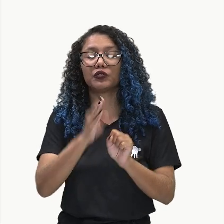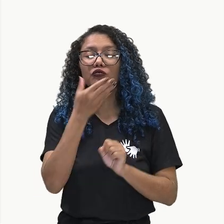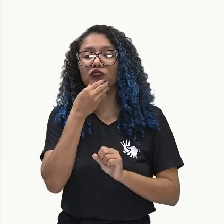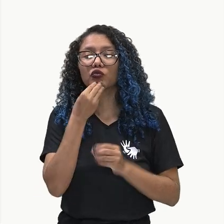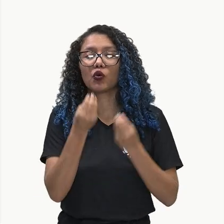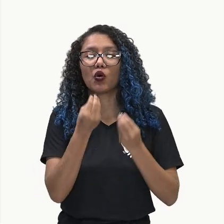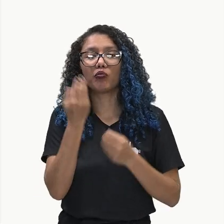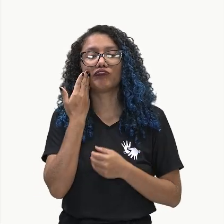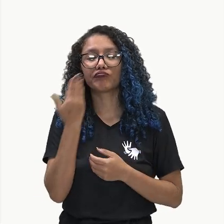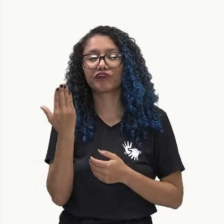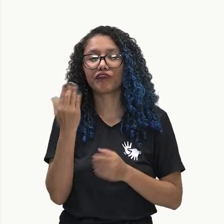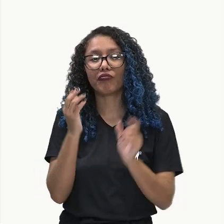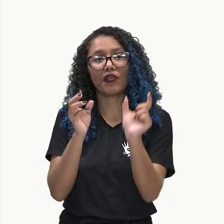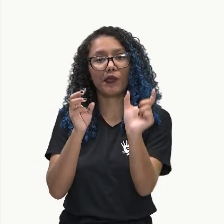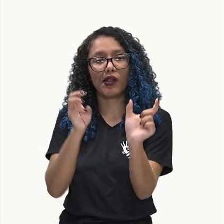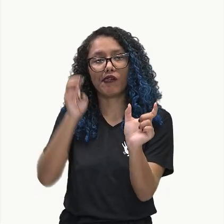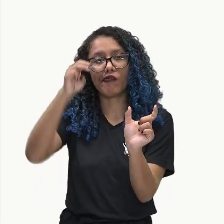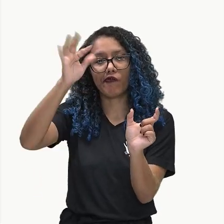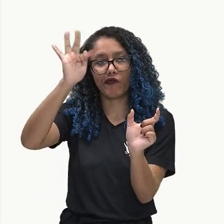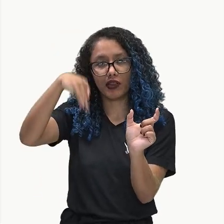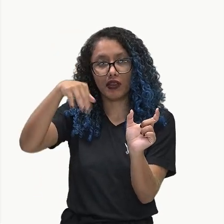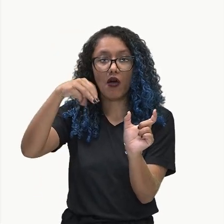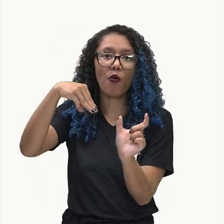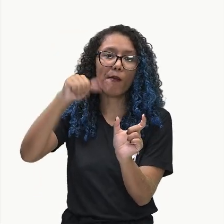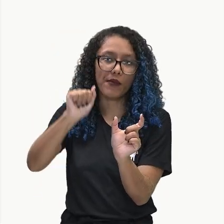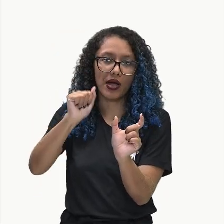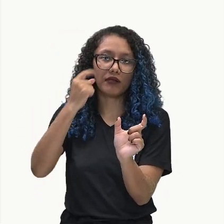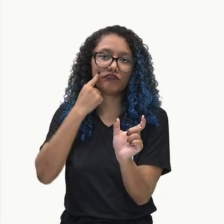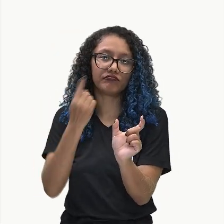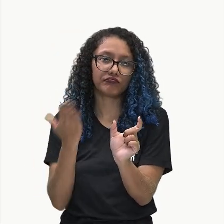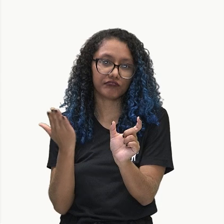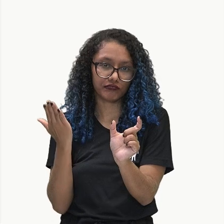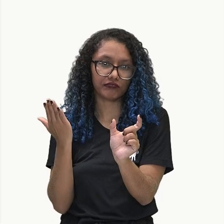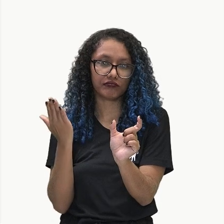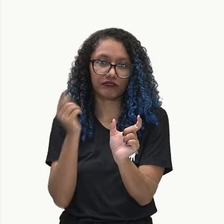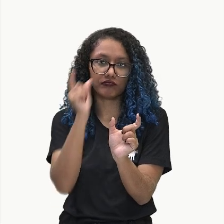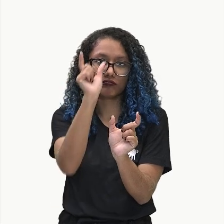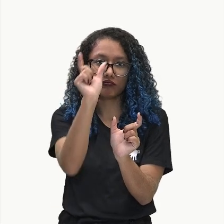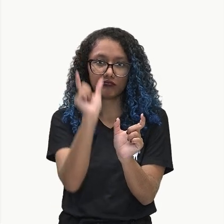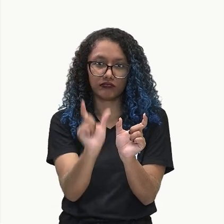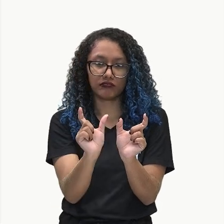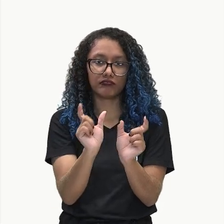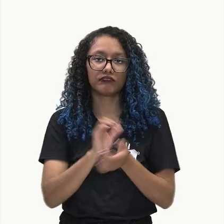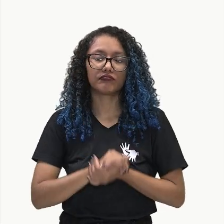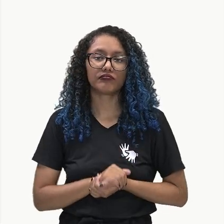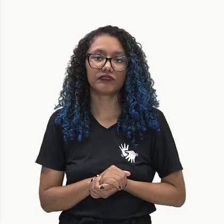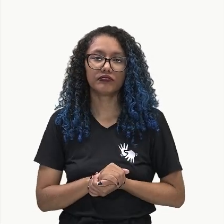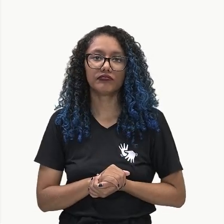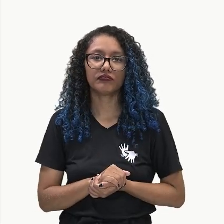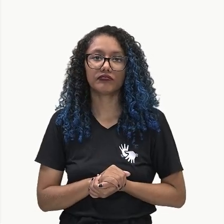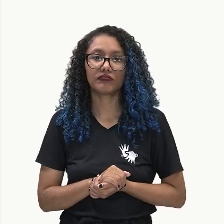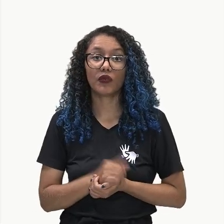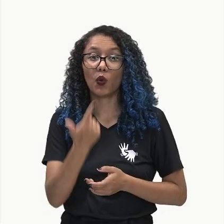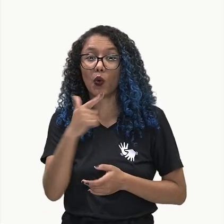ma, el poema, el programa, Observem